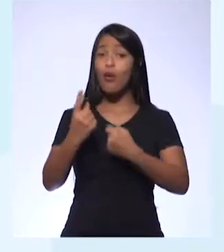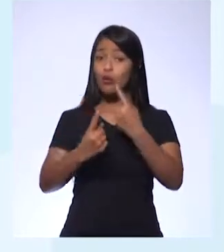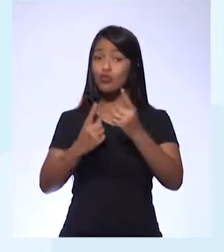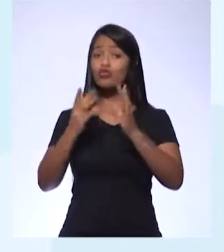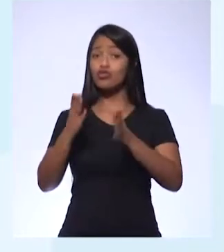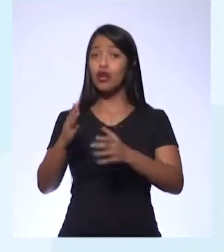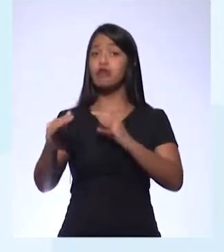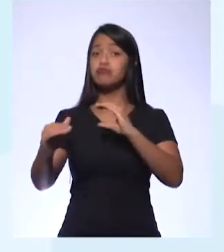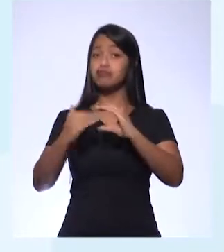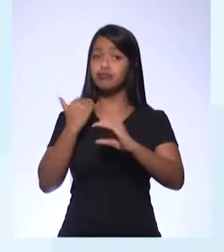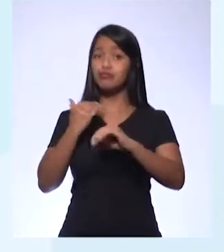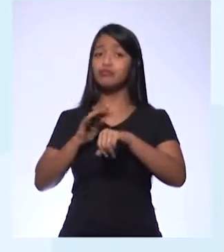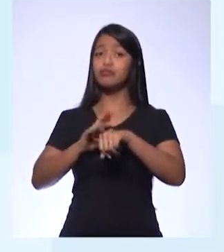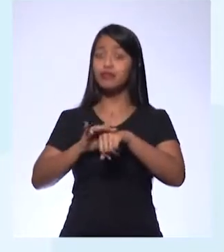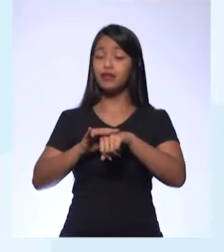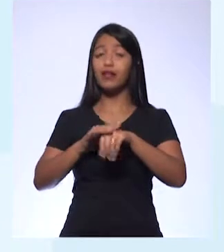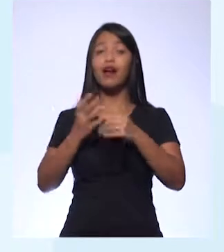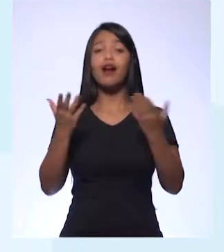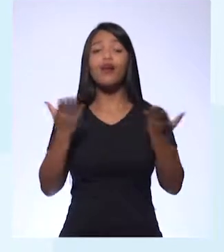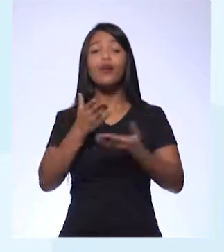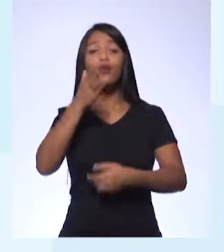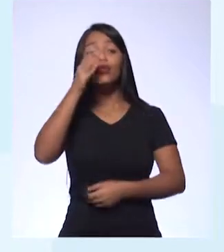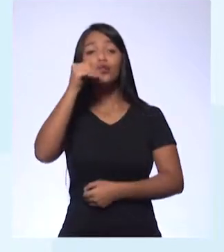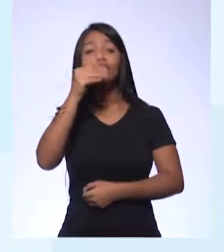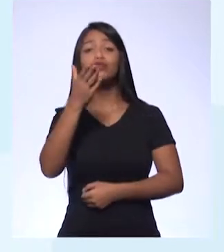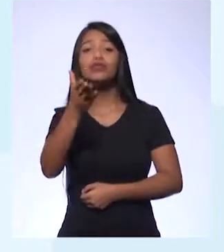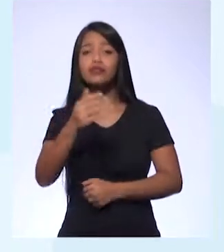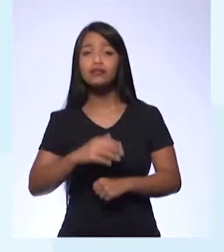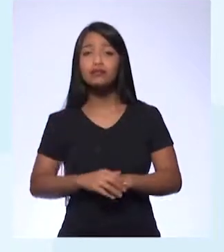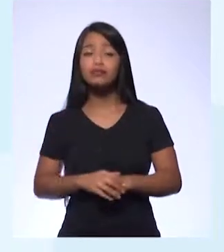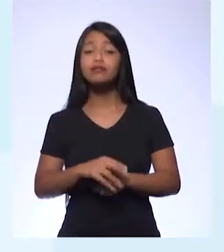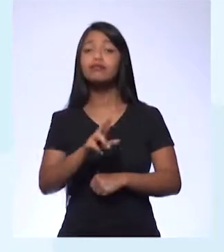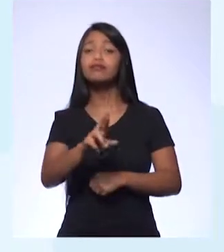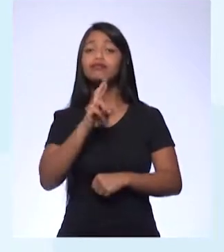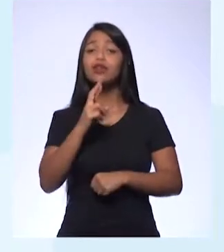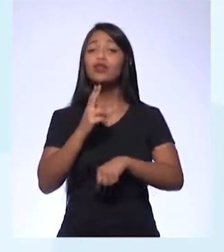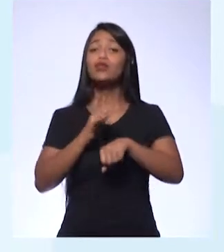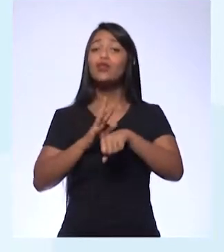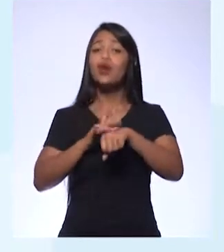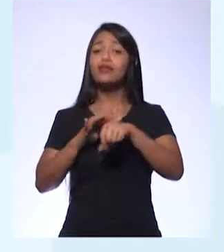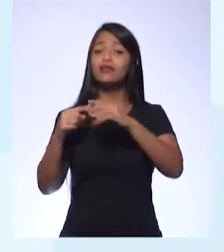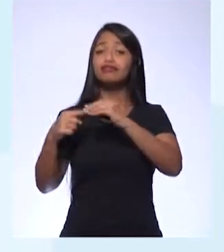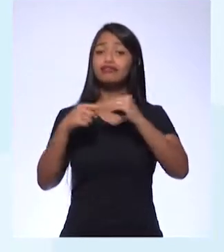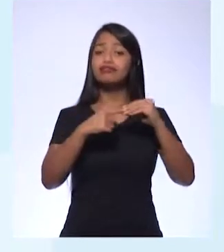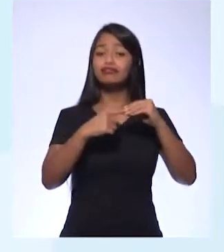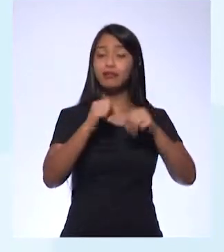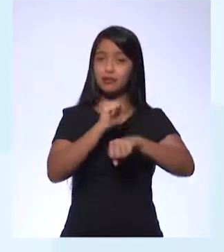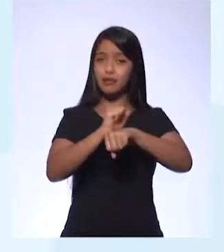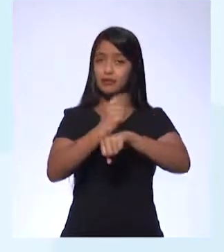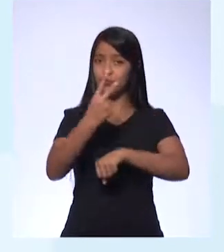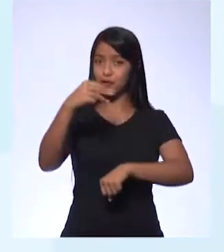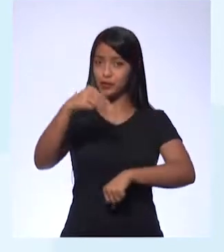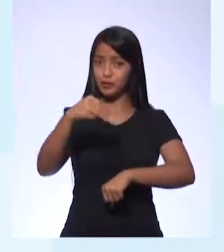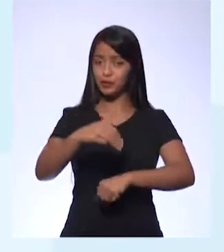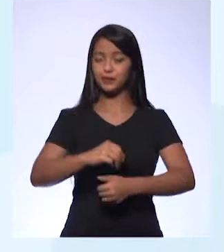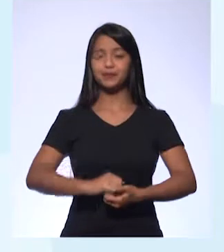doenças, tá? Mas eu quero saber de vocês, cite pelo menos uma doença causada por protozoário. 2 minutos, tá bom?